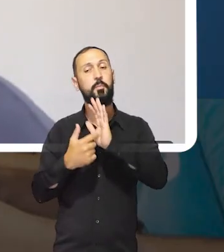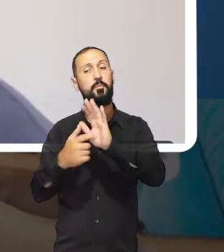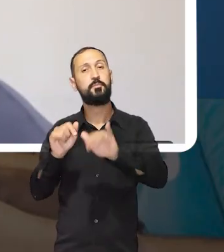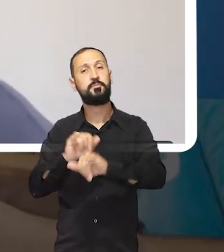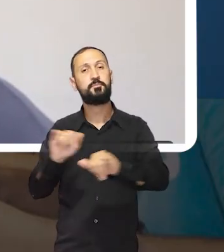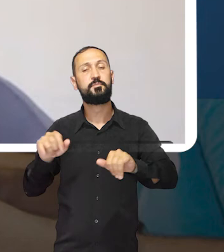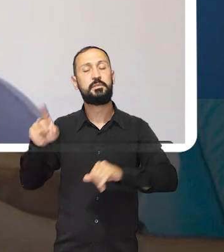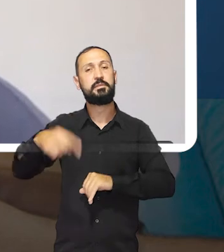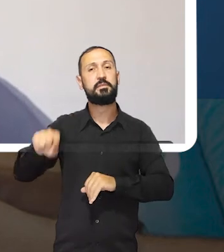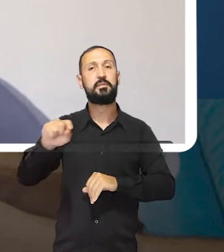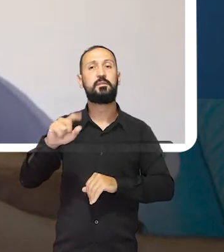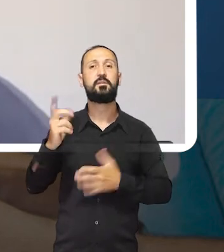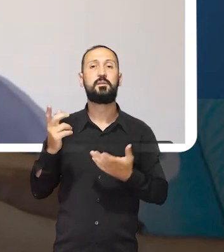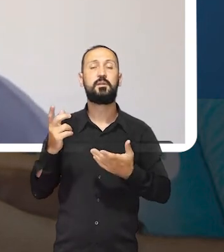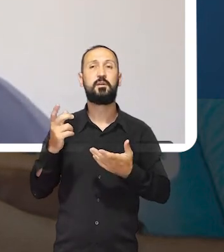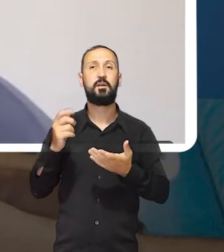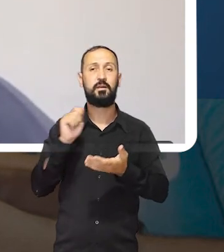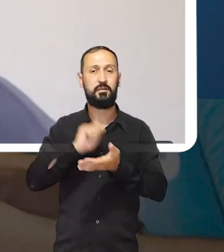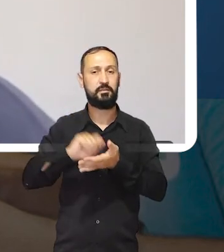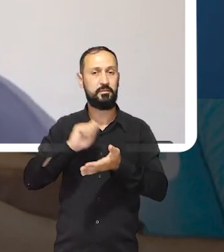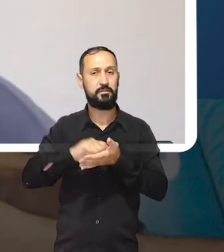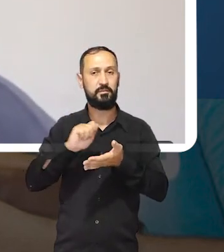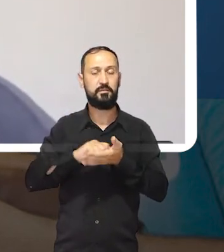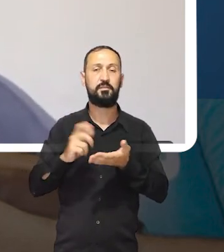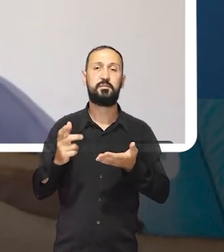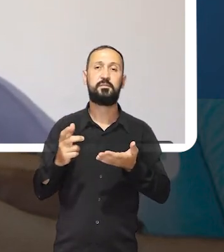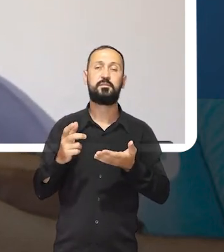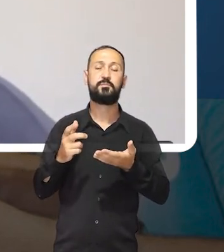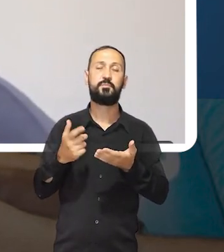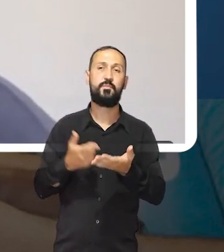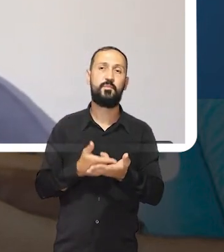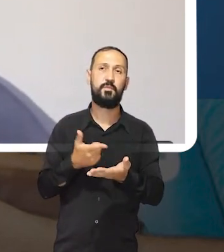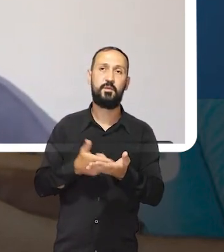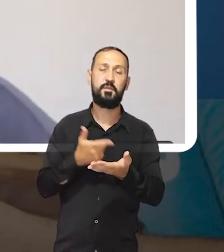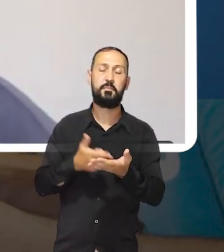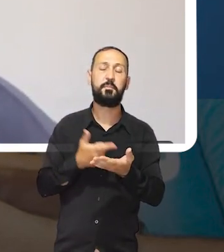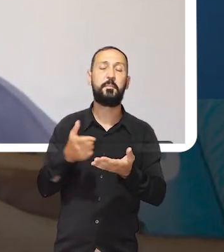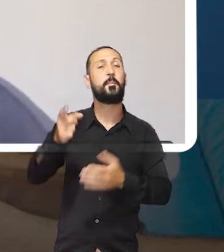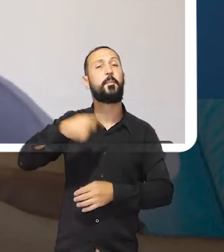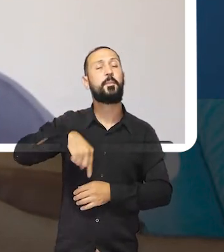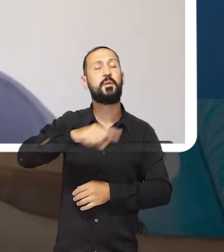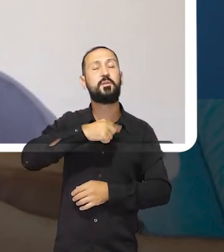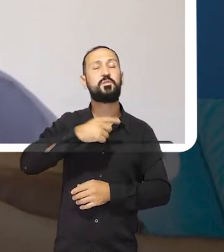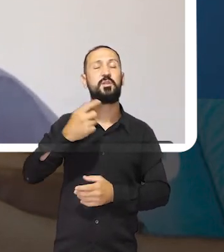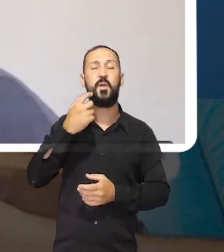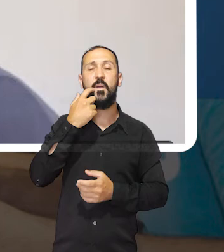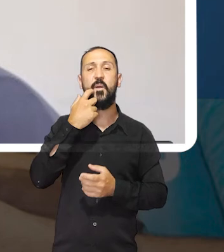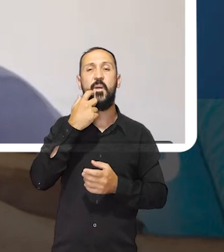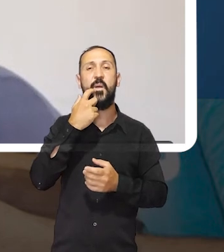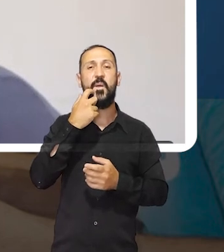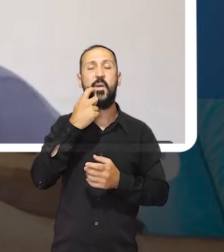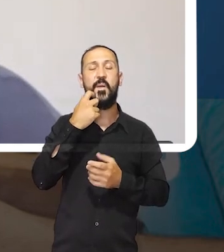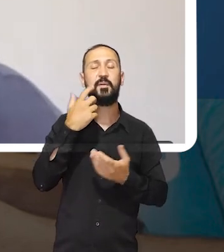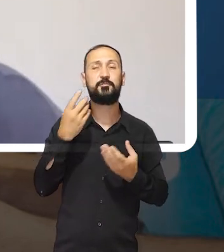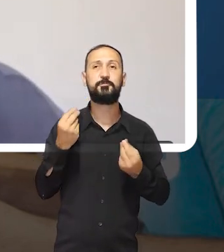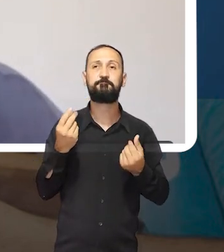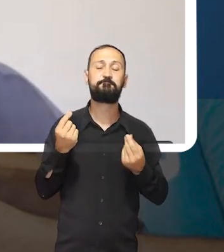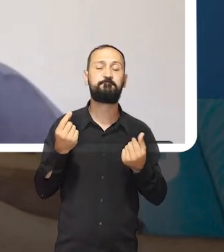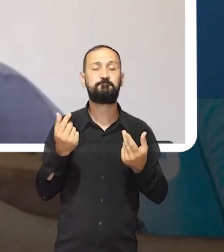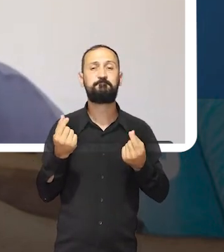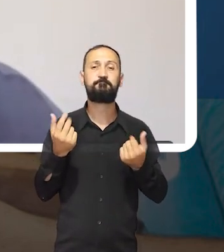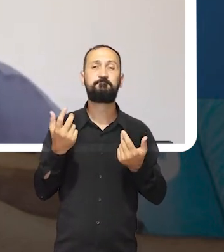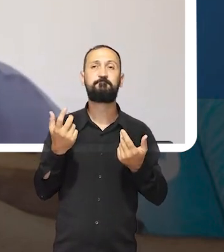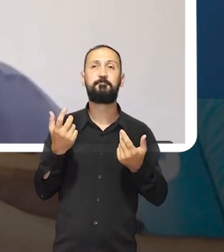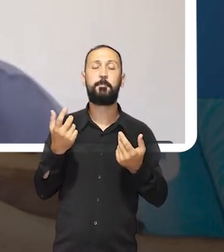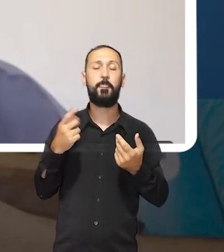virtual, e ele colocou essa obra no meu livro para a gente, entendeu,